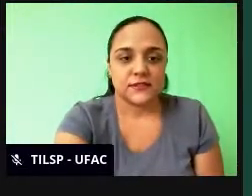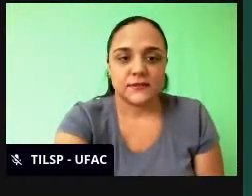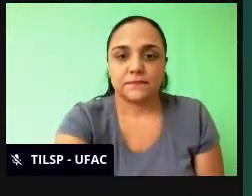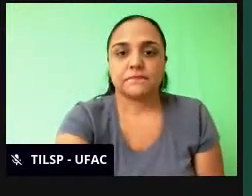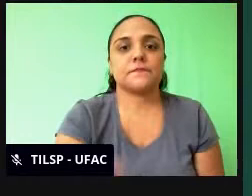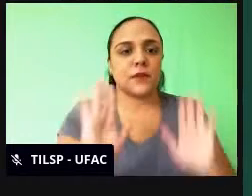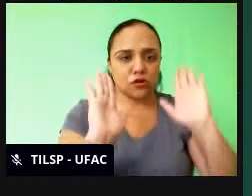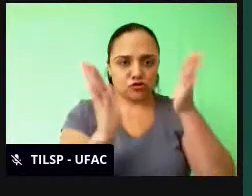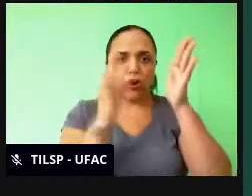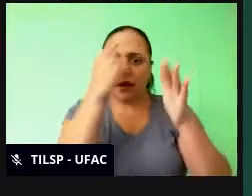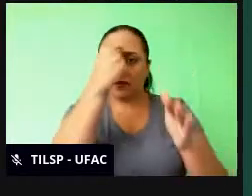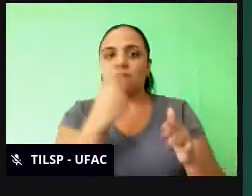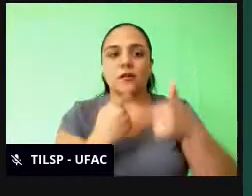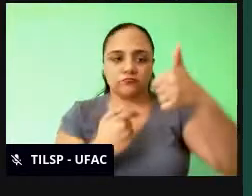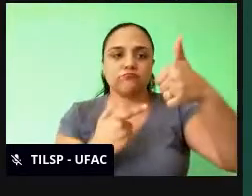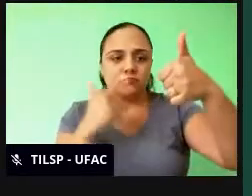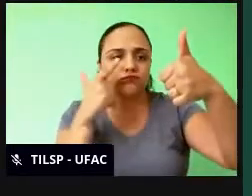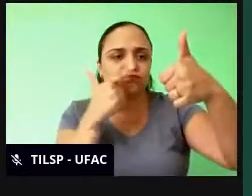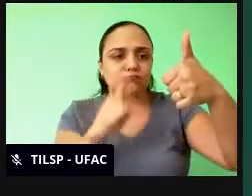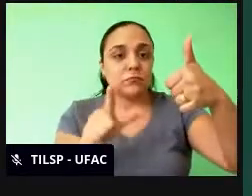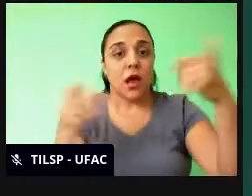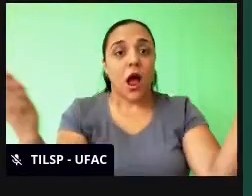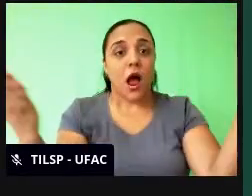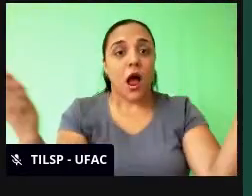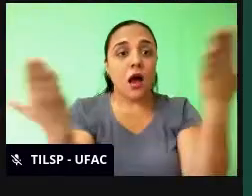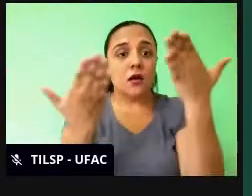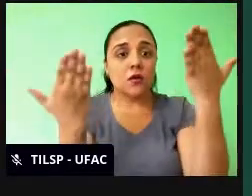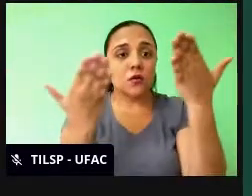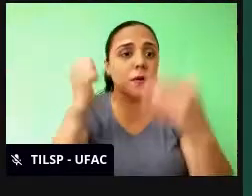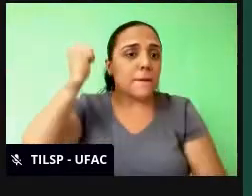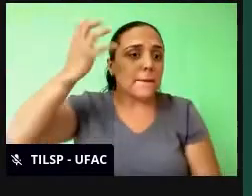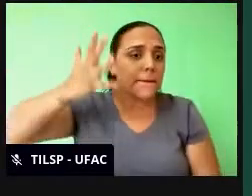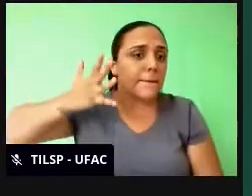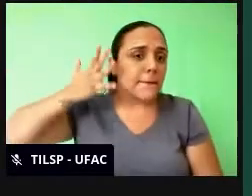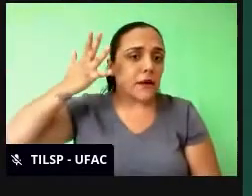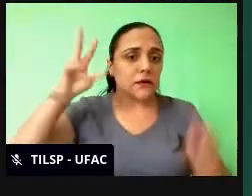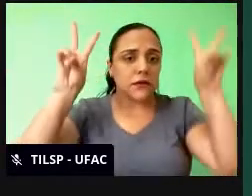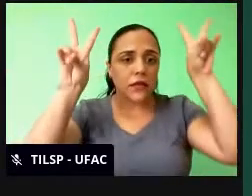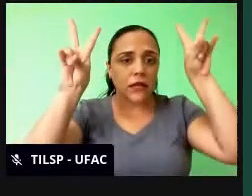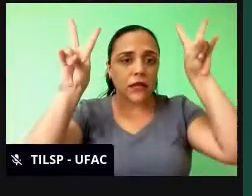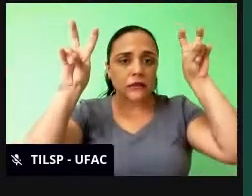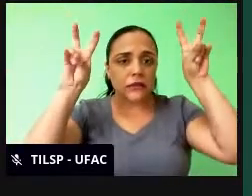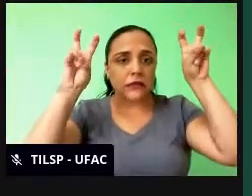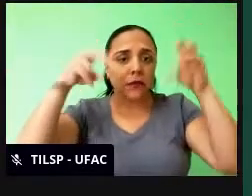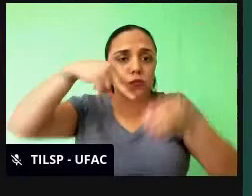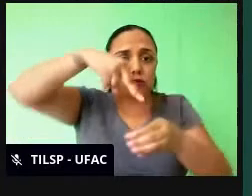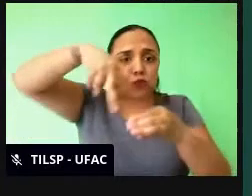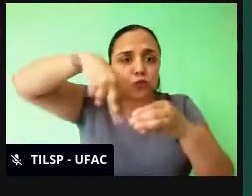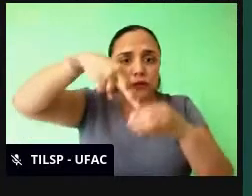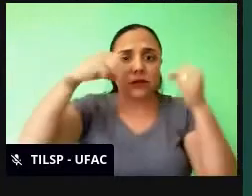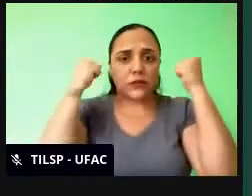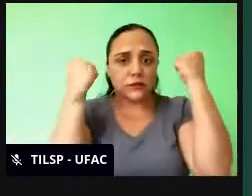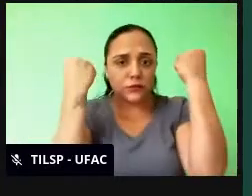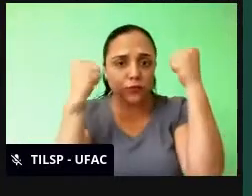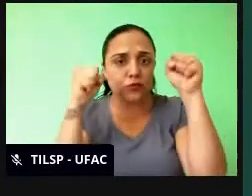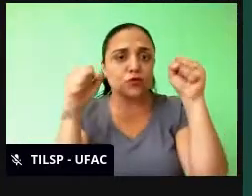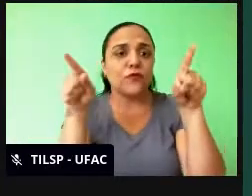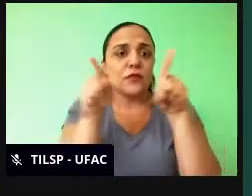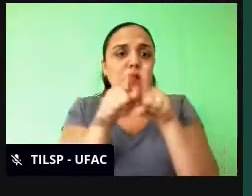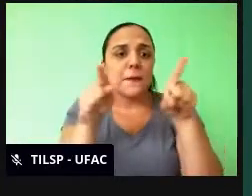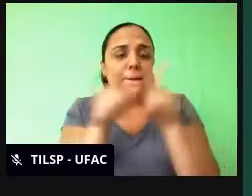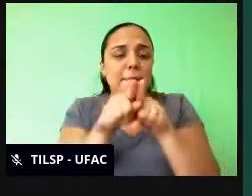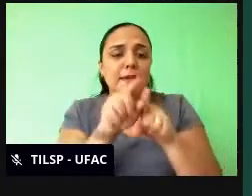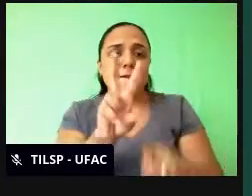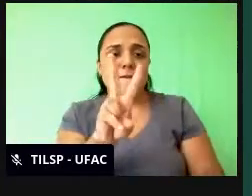Então, pessoal, a palestra de hoje, intitulada Nutrição Esportiva e Vegetarianismo. Então, hoje eu trago para